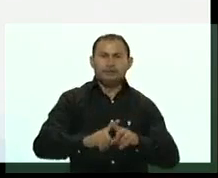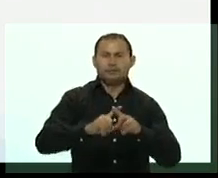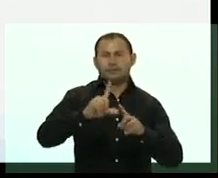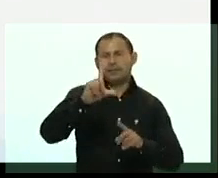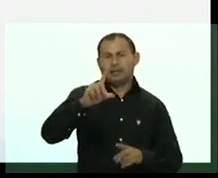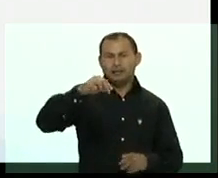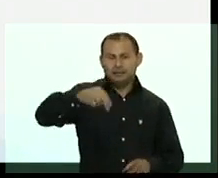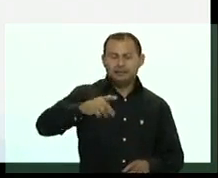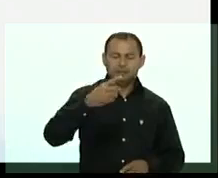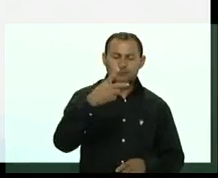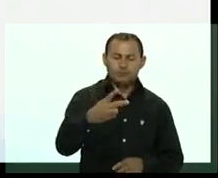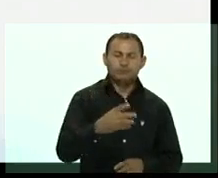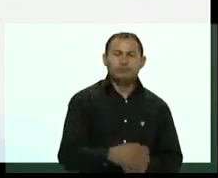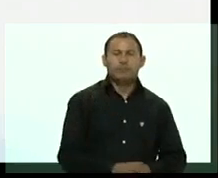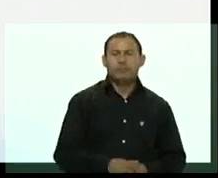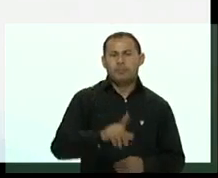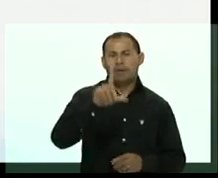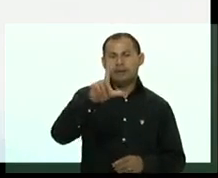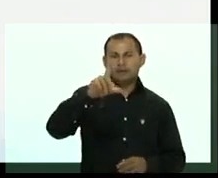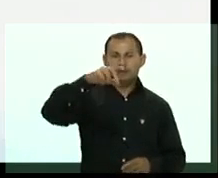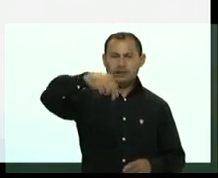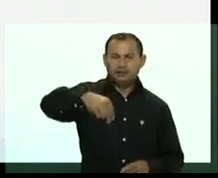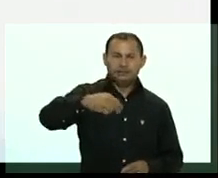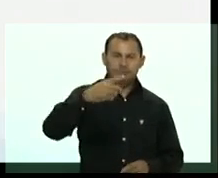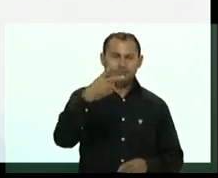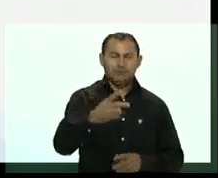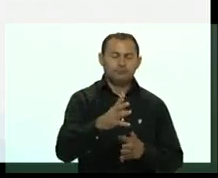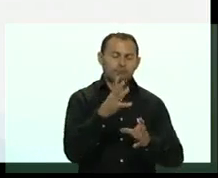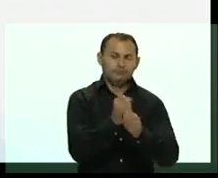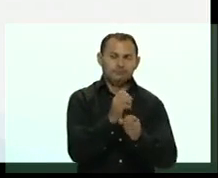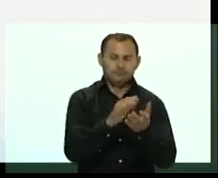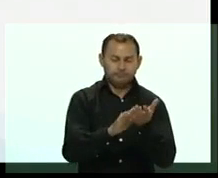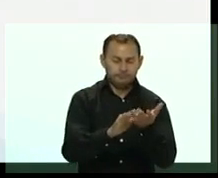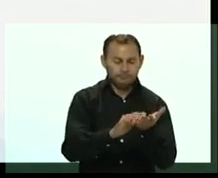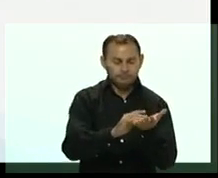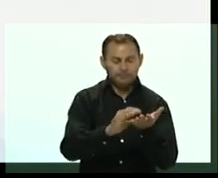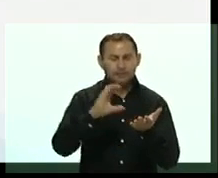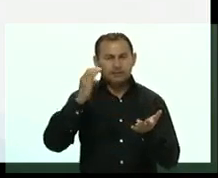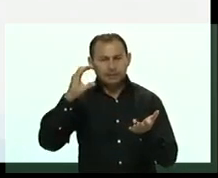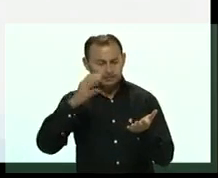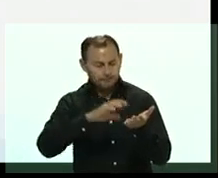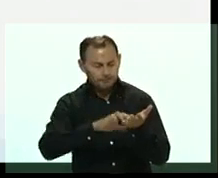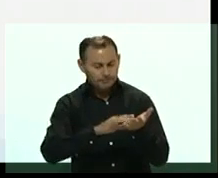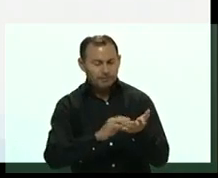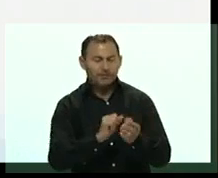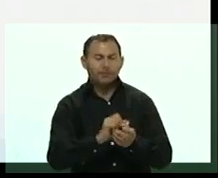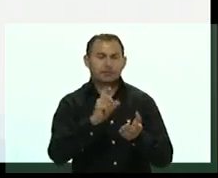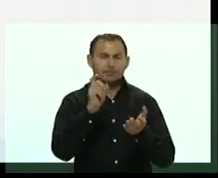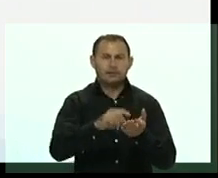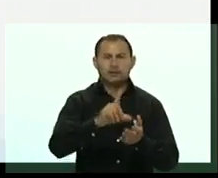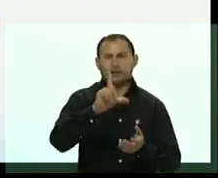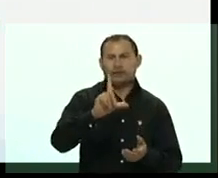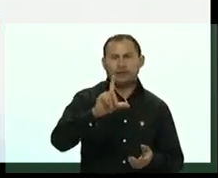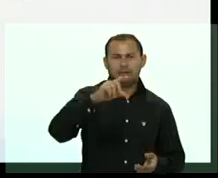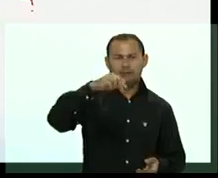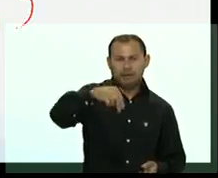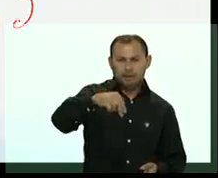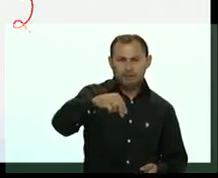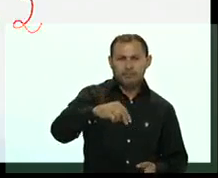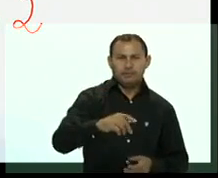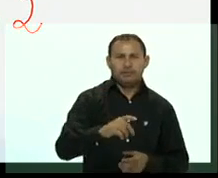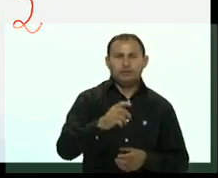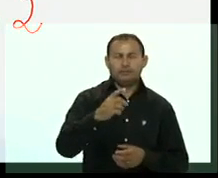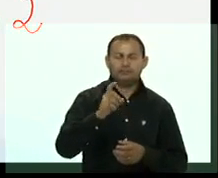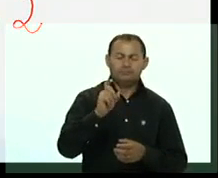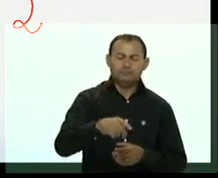de 2. Esse ln de 2, quando você pega a tua calculadora científica, você vai teclar lá ln, clica